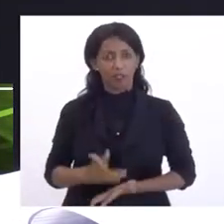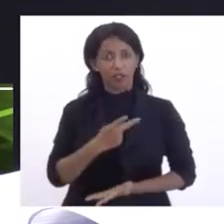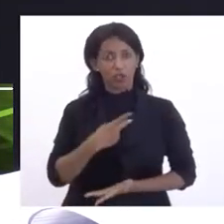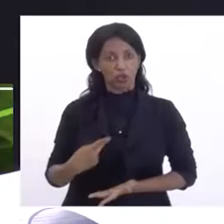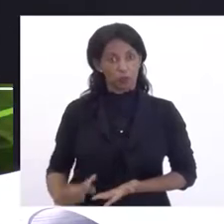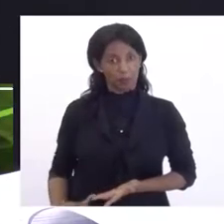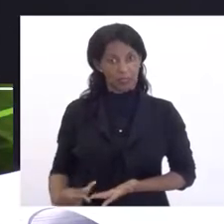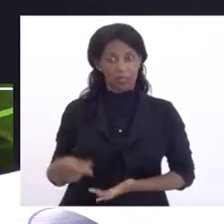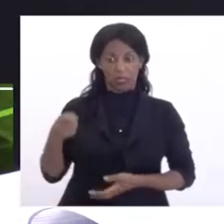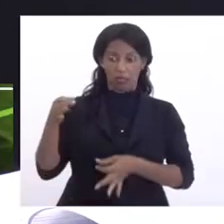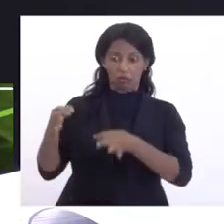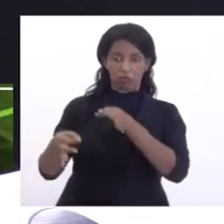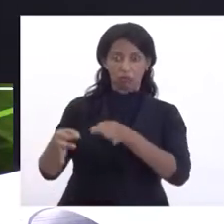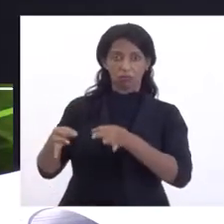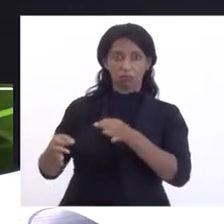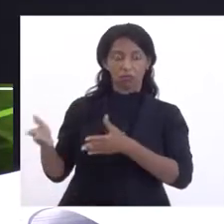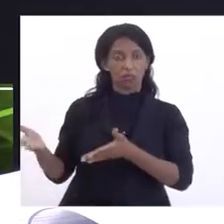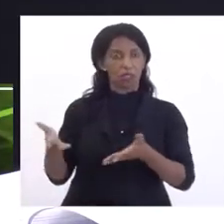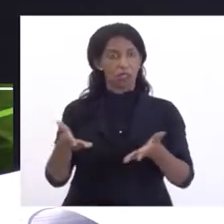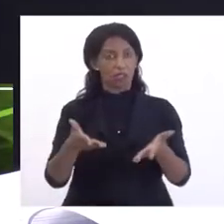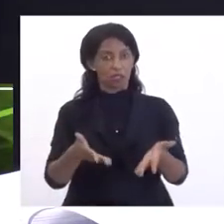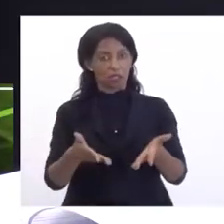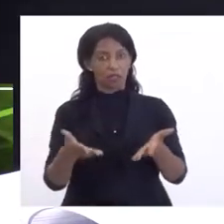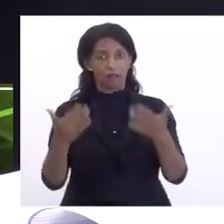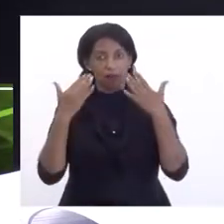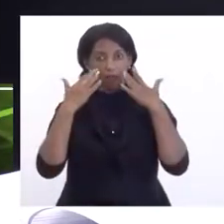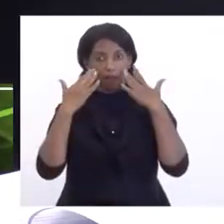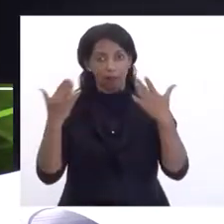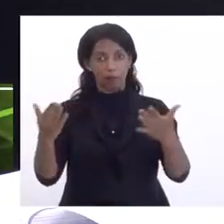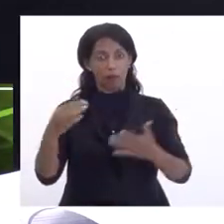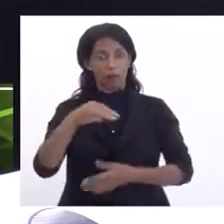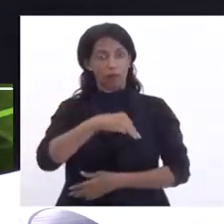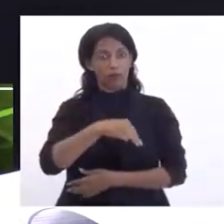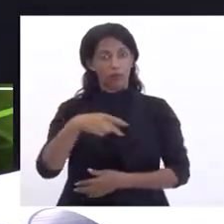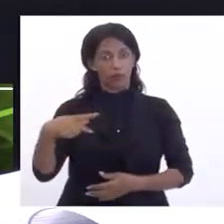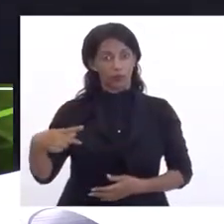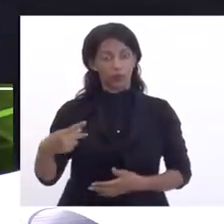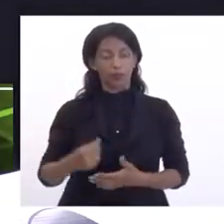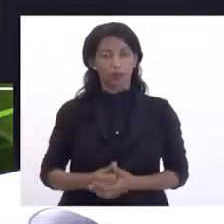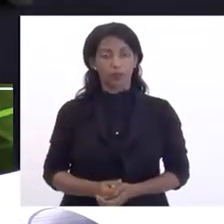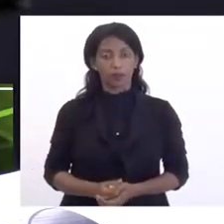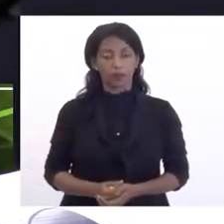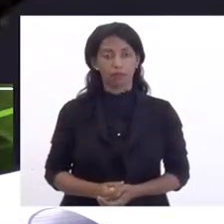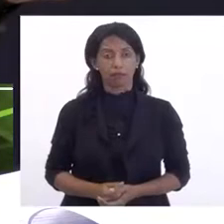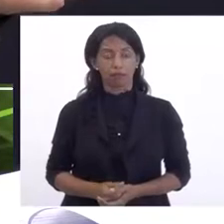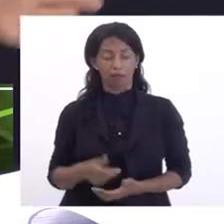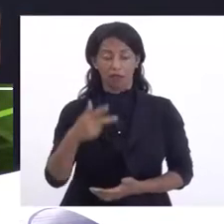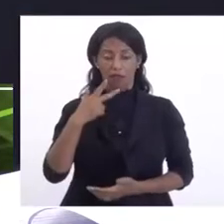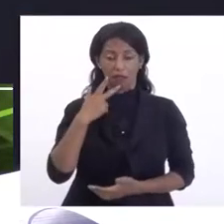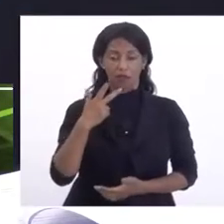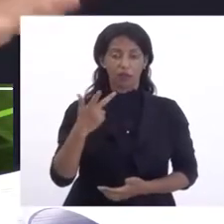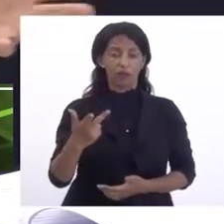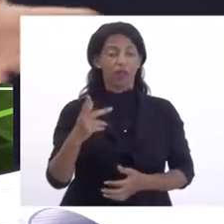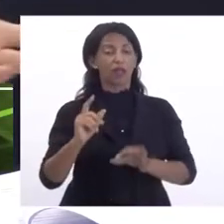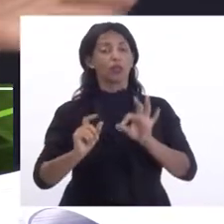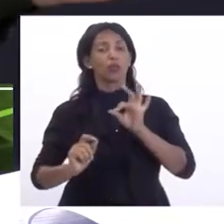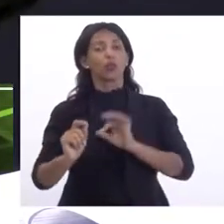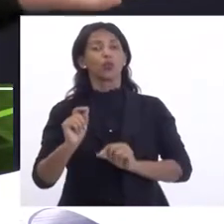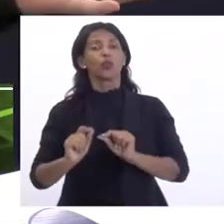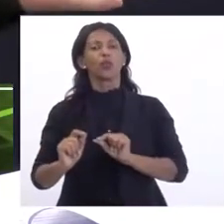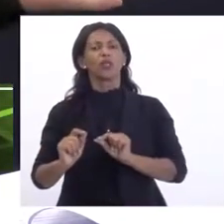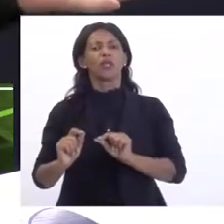presidente de tribunal que veio a público e no Ministério Público dizendo o que ele fazia